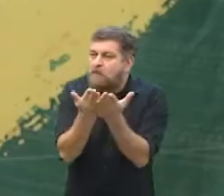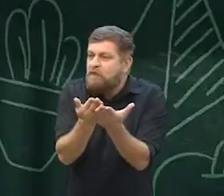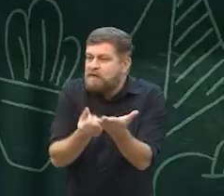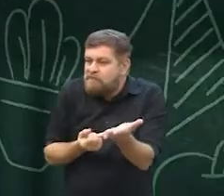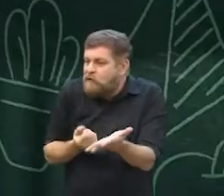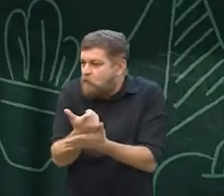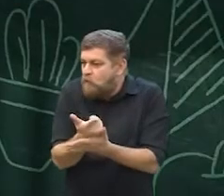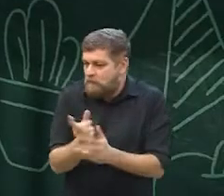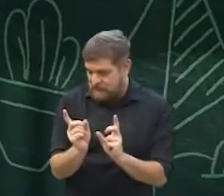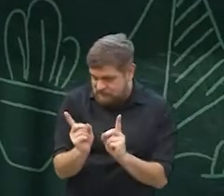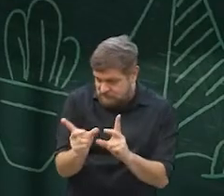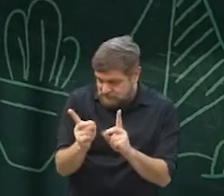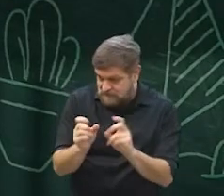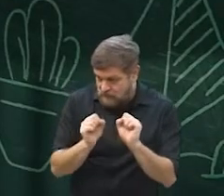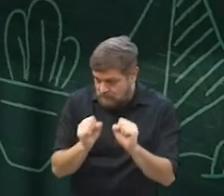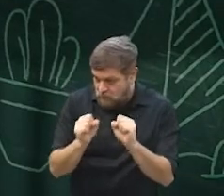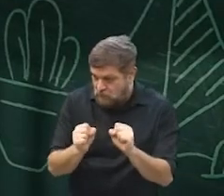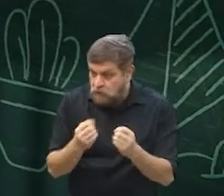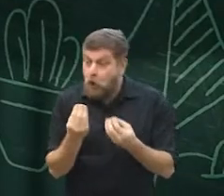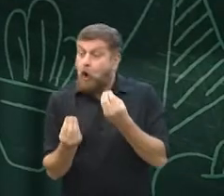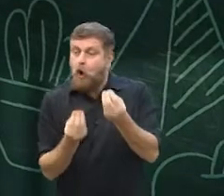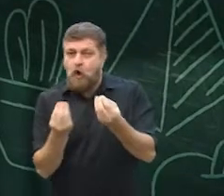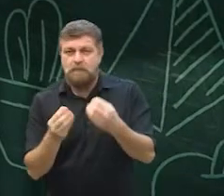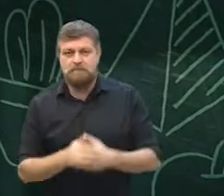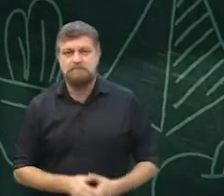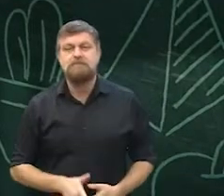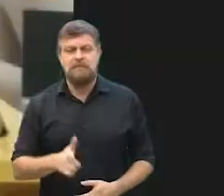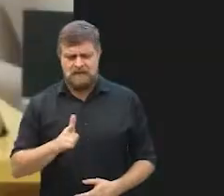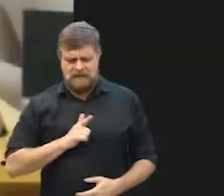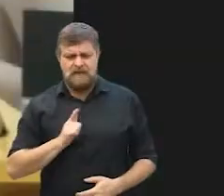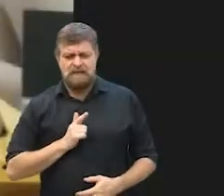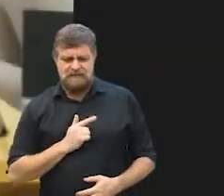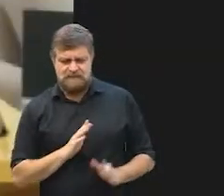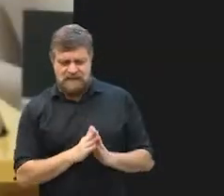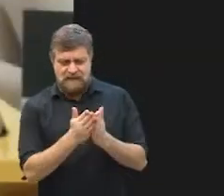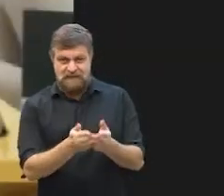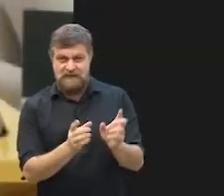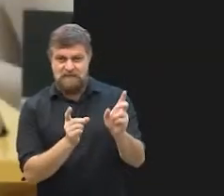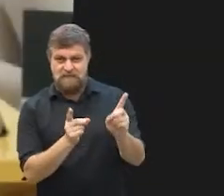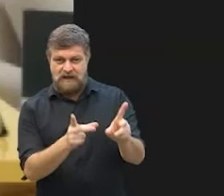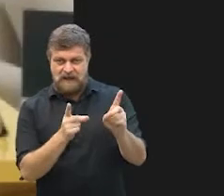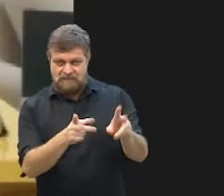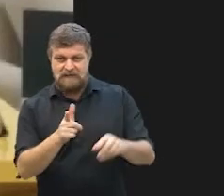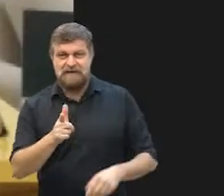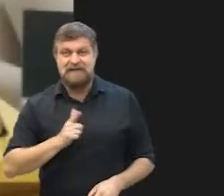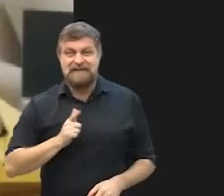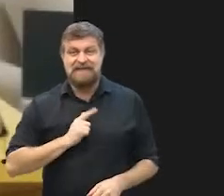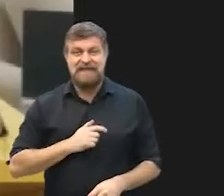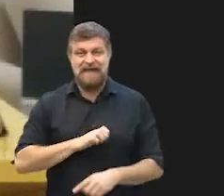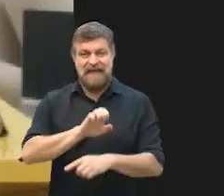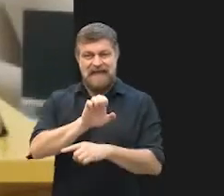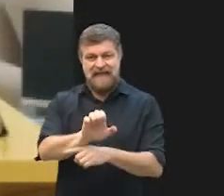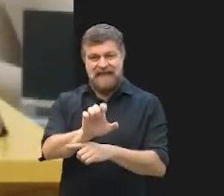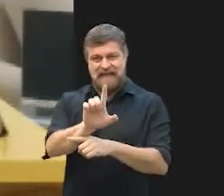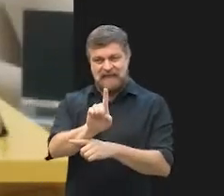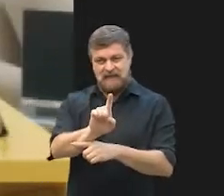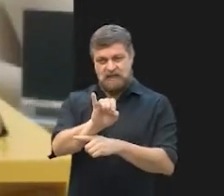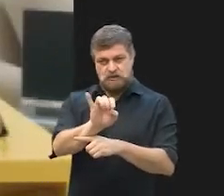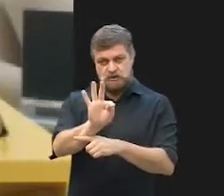Está à venda, não está? Como é que é? Está sim, esse livro está à venda na Pod Editora,